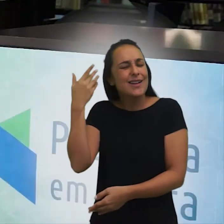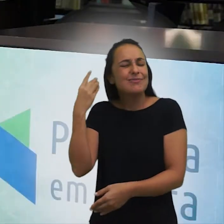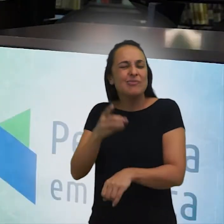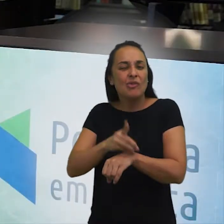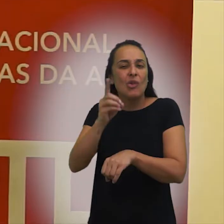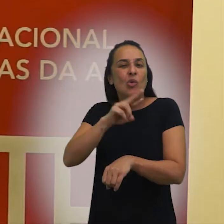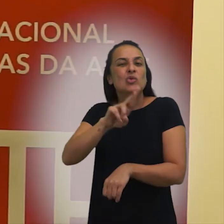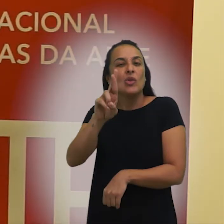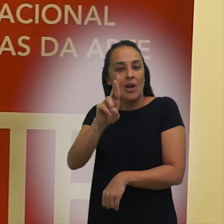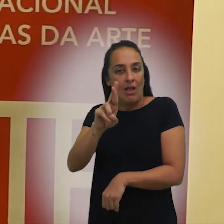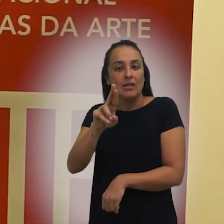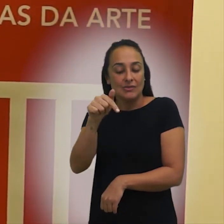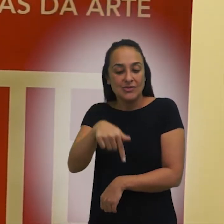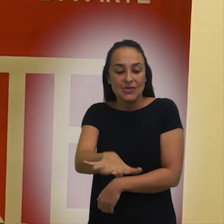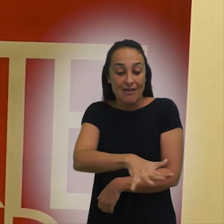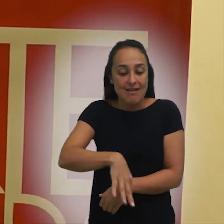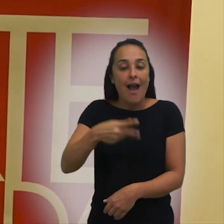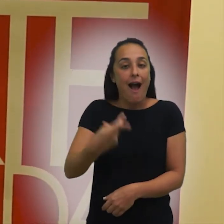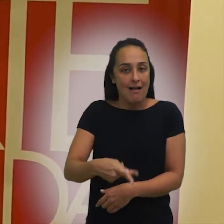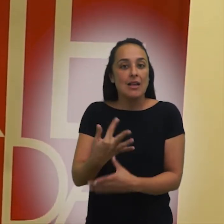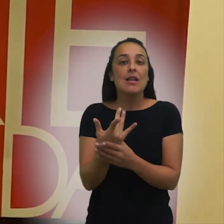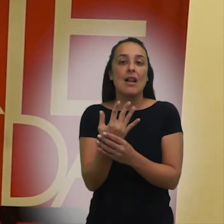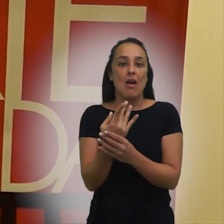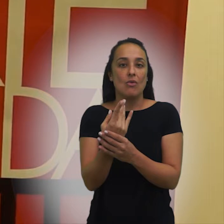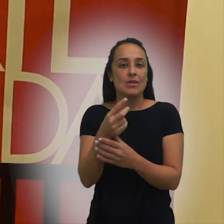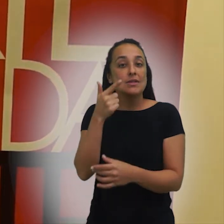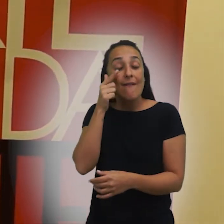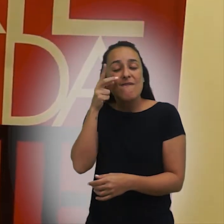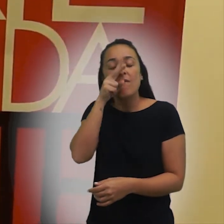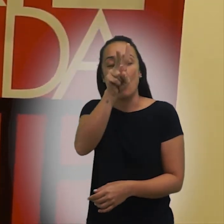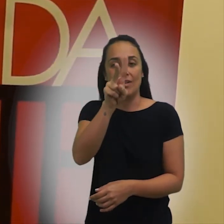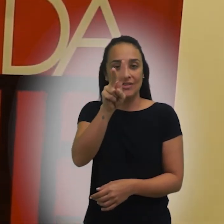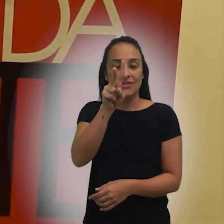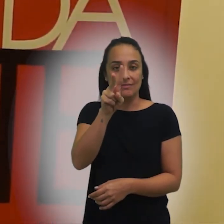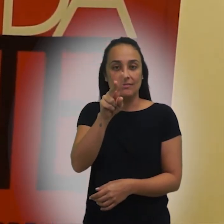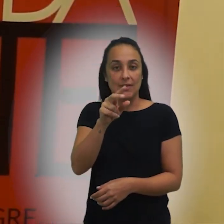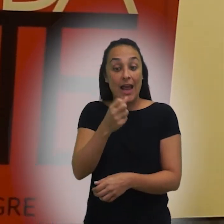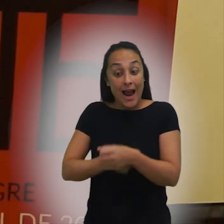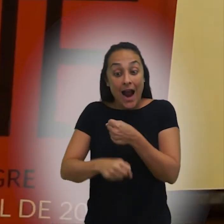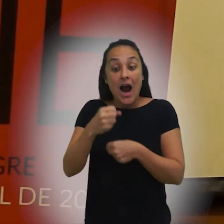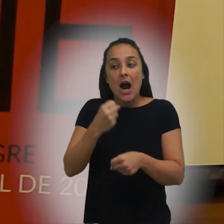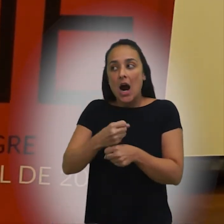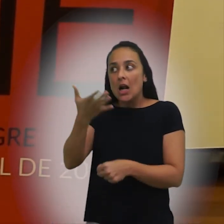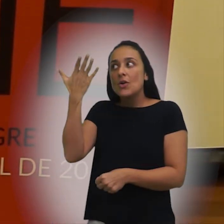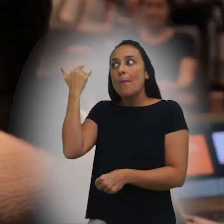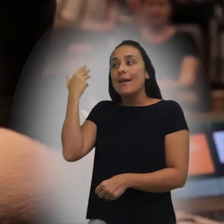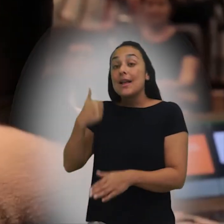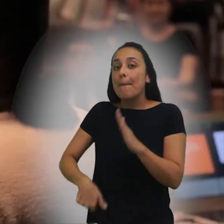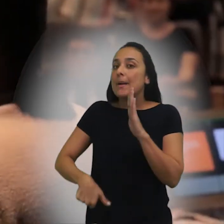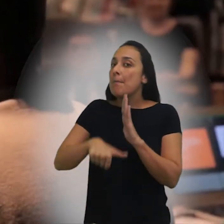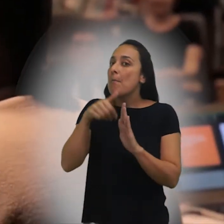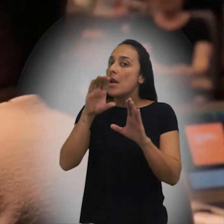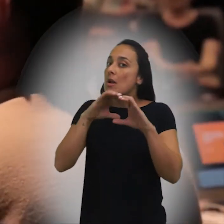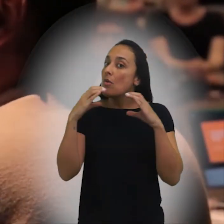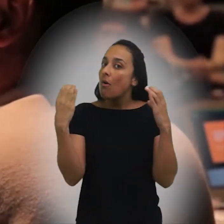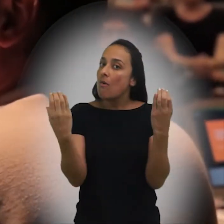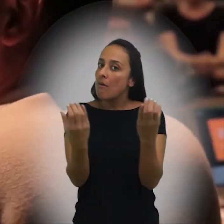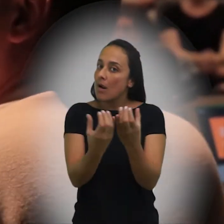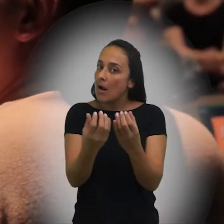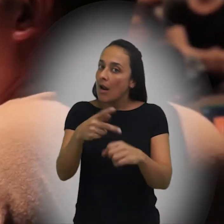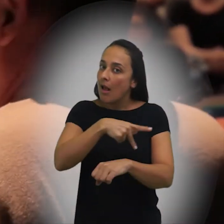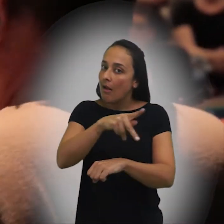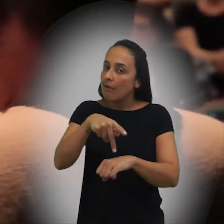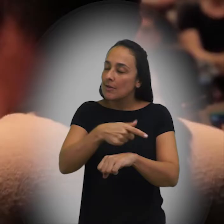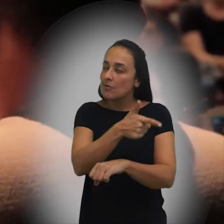da arte. Inclusive, o ano passado, nós realizamos o primeiro simpósio internacional de relações sistêmicas da arte, que obteve muito sucesso, e esse